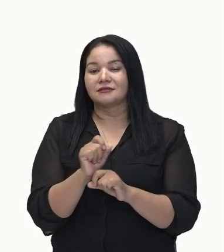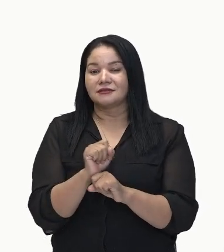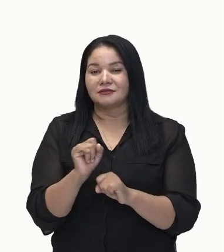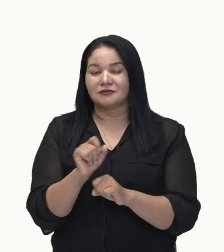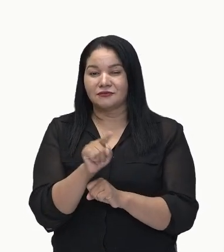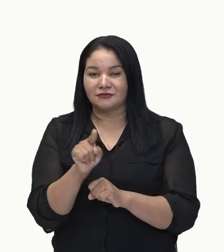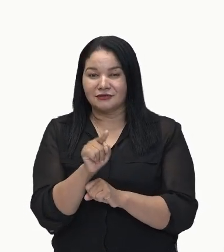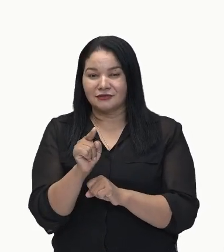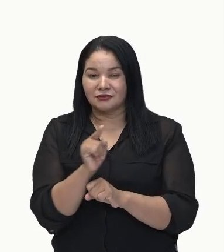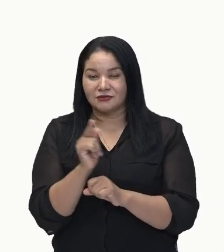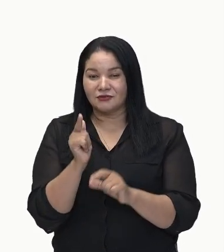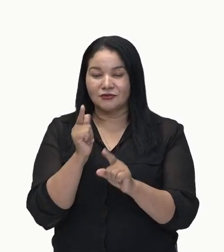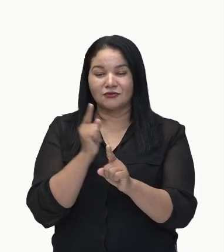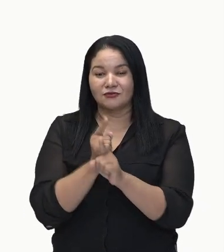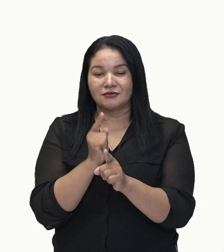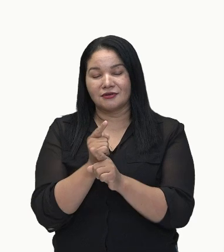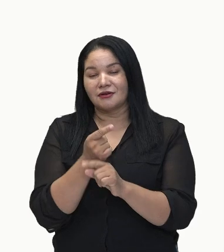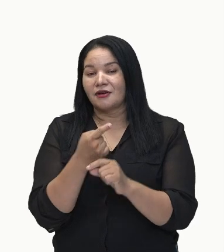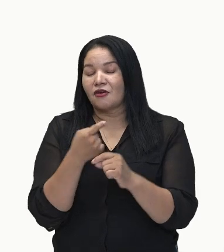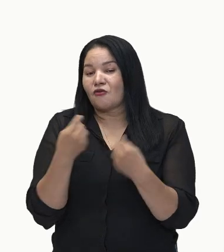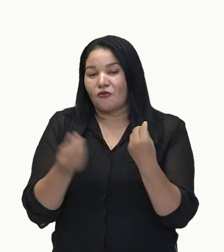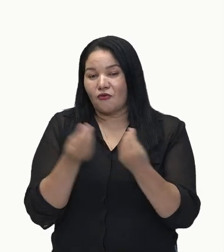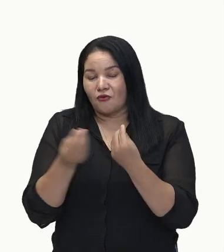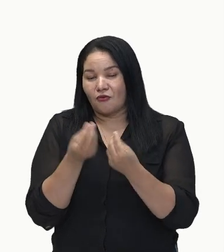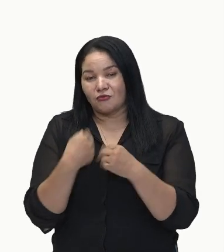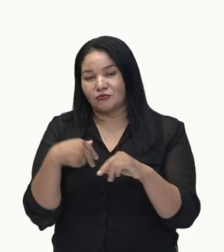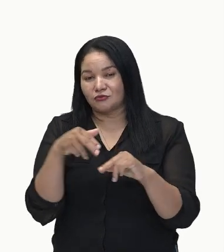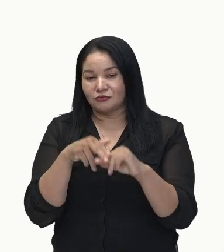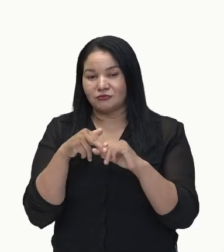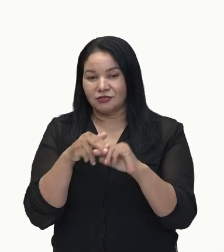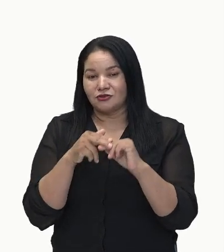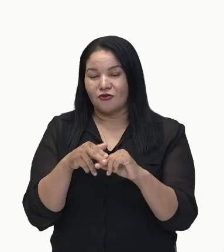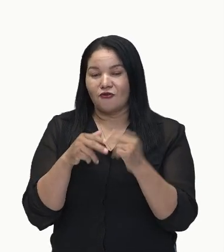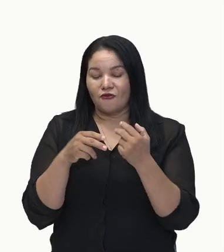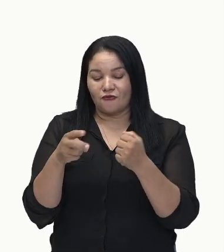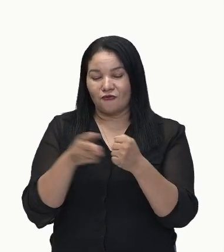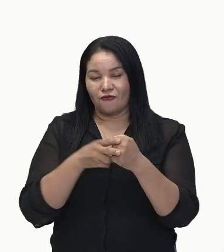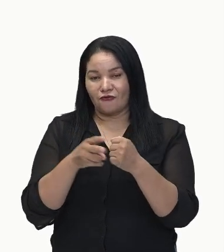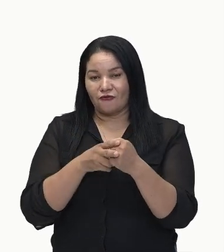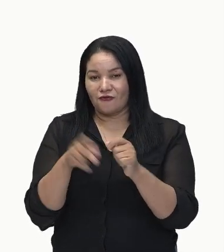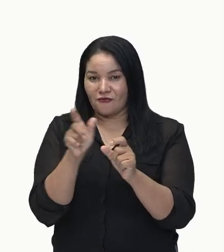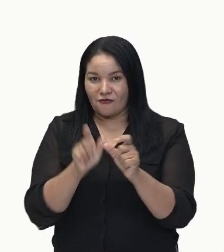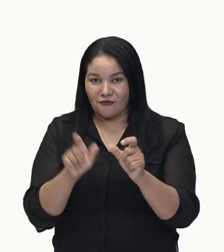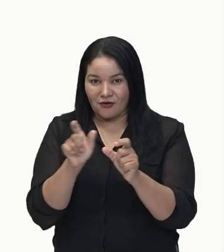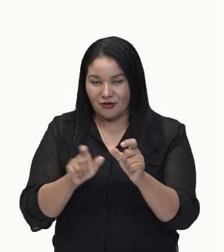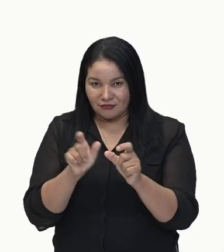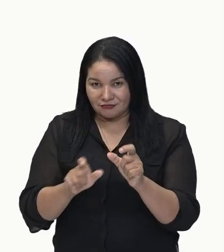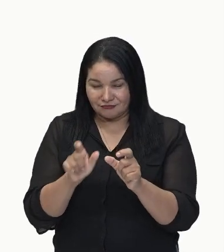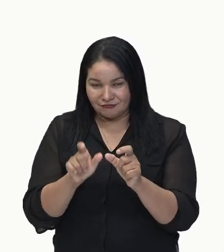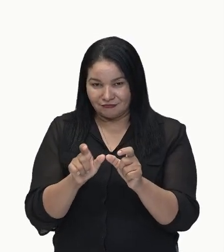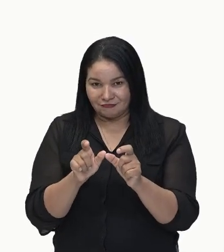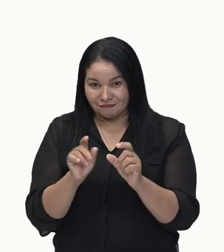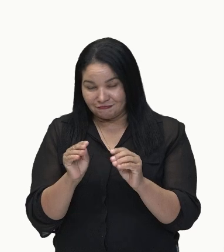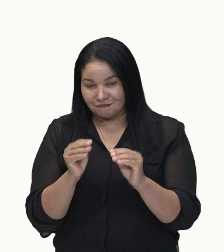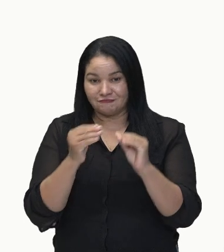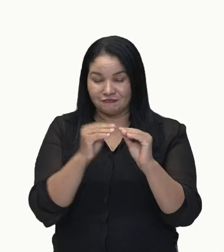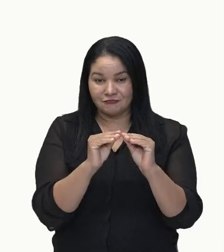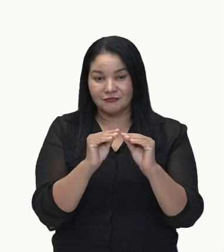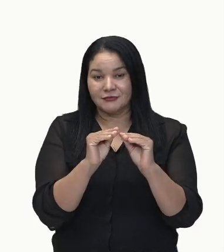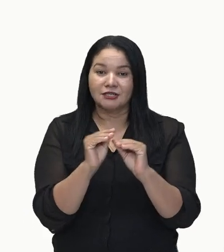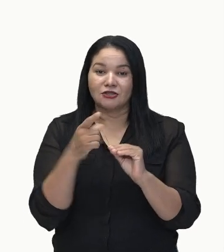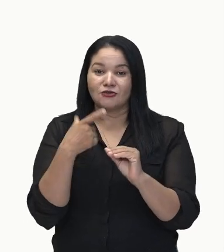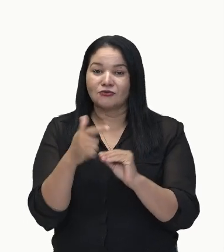descobrir ele através da desinência do verbo, através da flexão verbal. Ele não aparece explícito, mas ele pode ser identificado